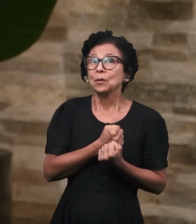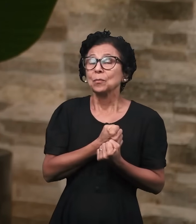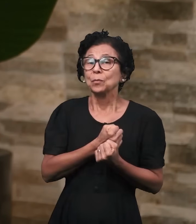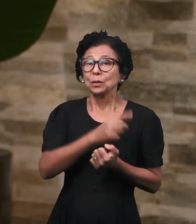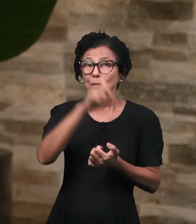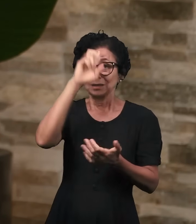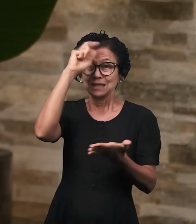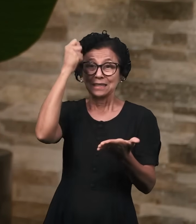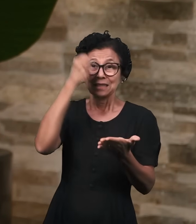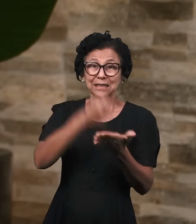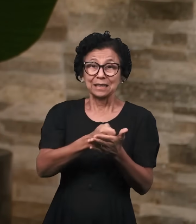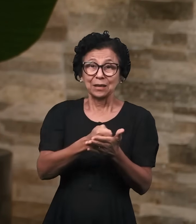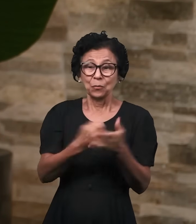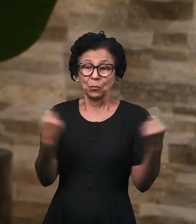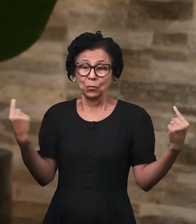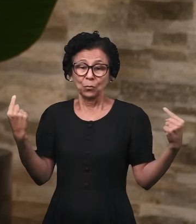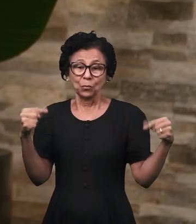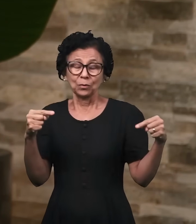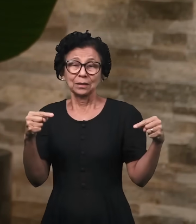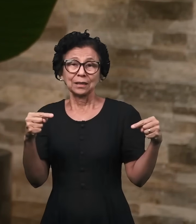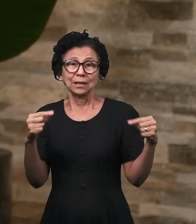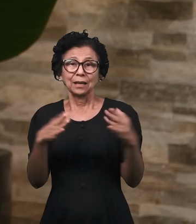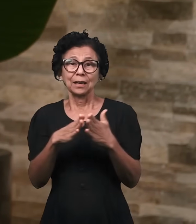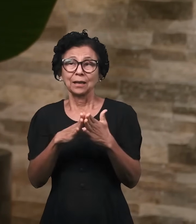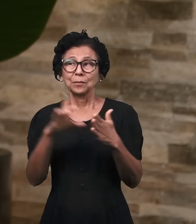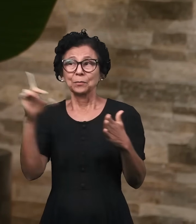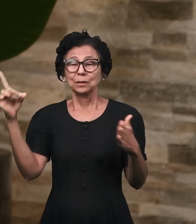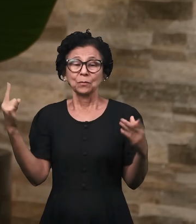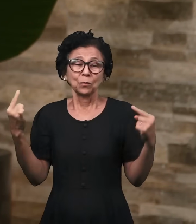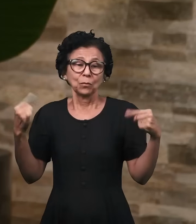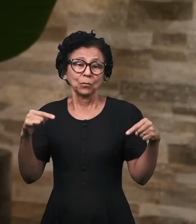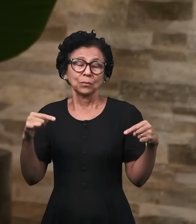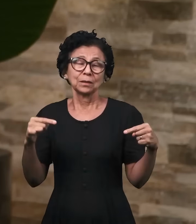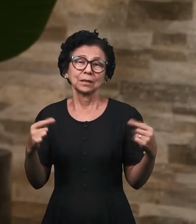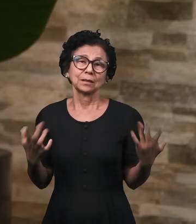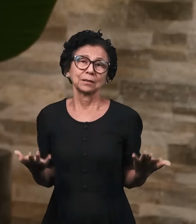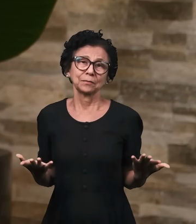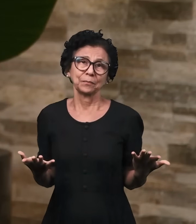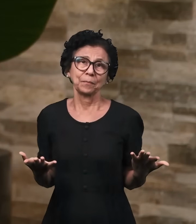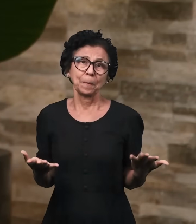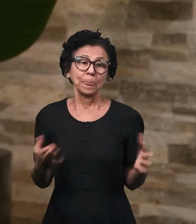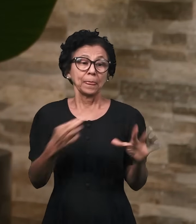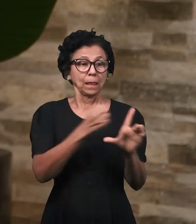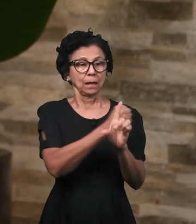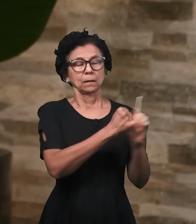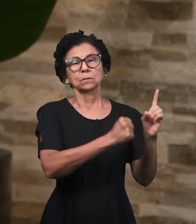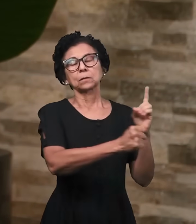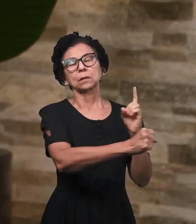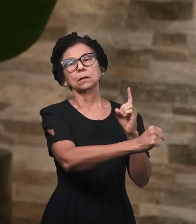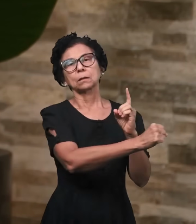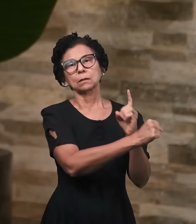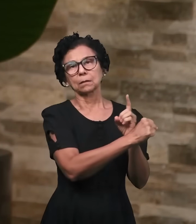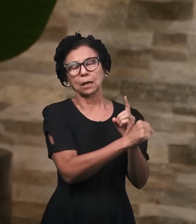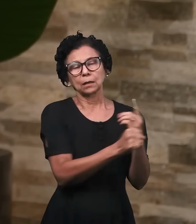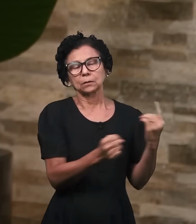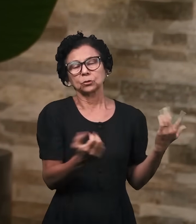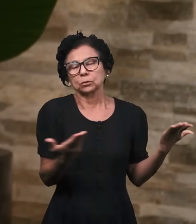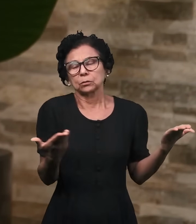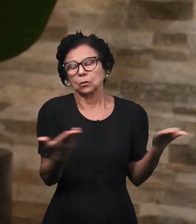tem apresentado. Nós vivemos hoje, pastor Márcio, uma sociedade que exige